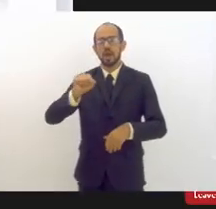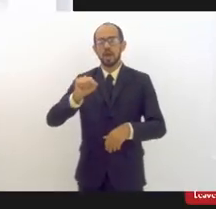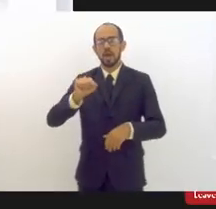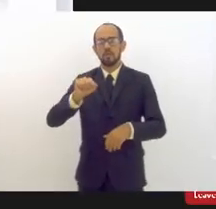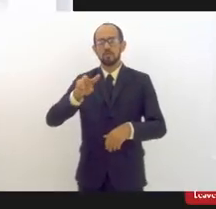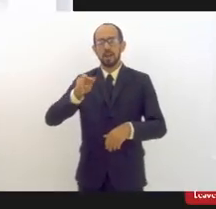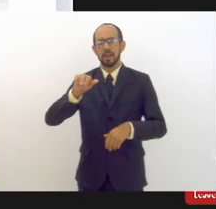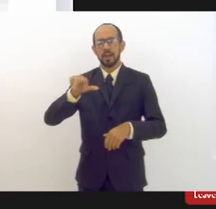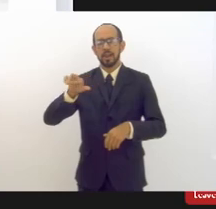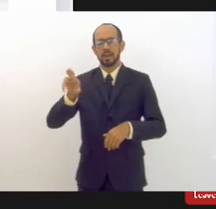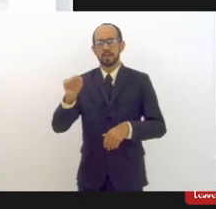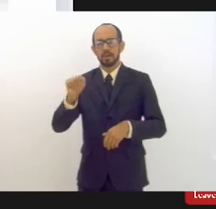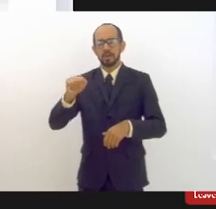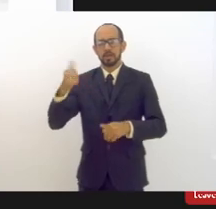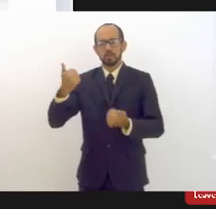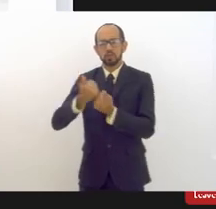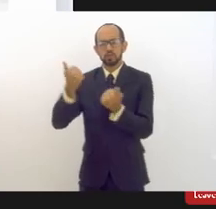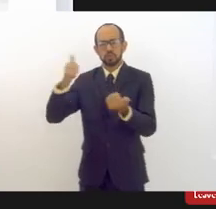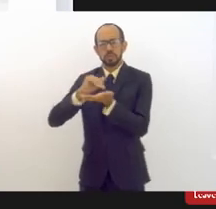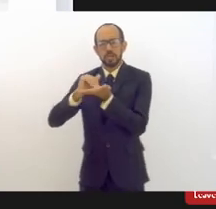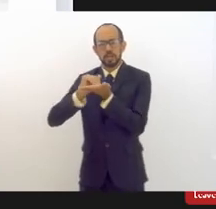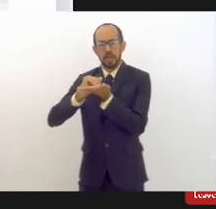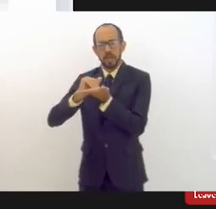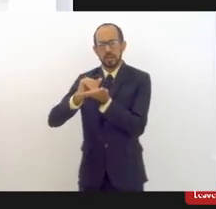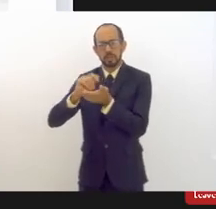de Gestão de Ensino.